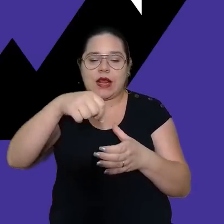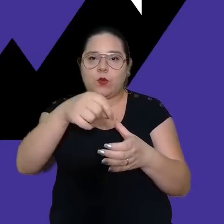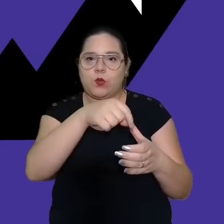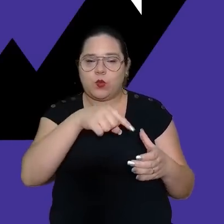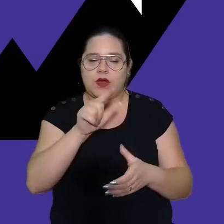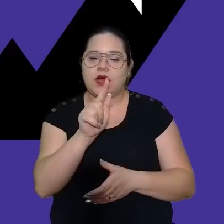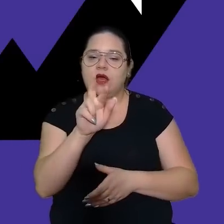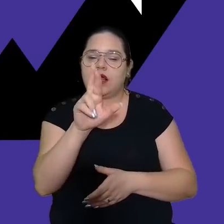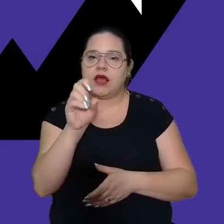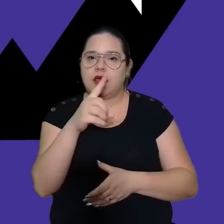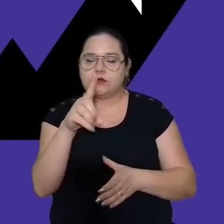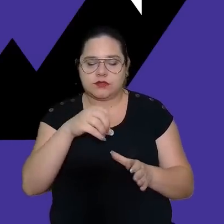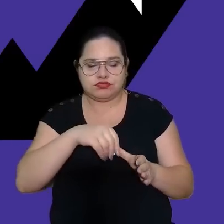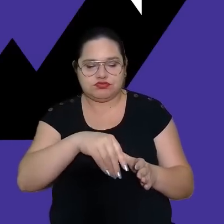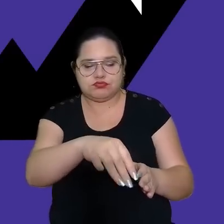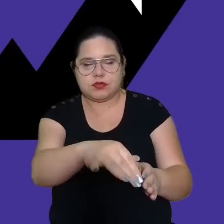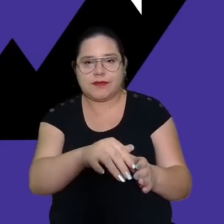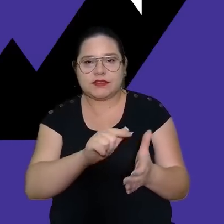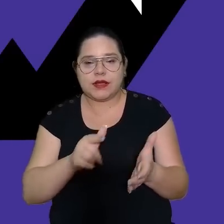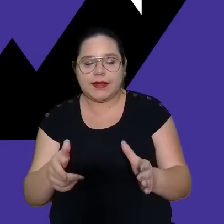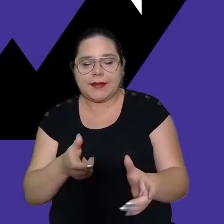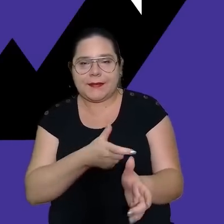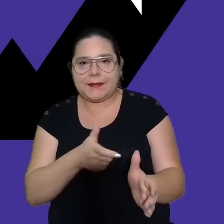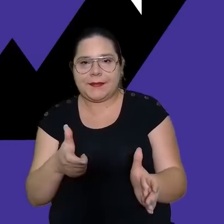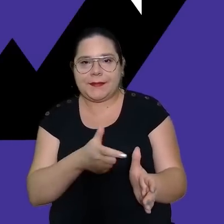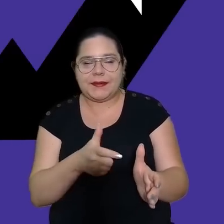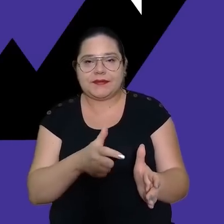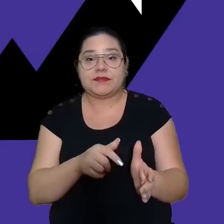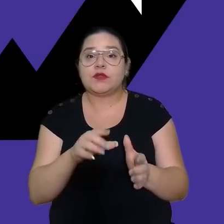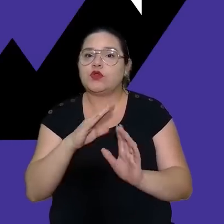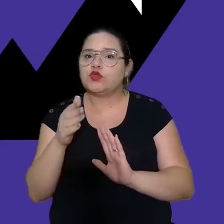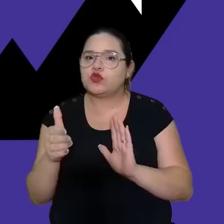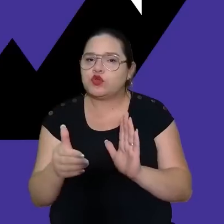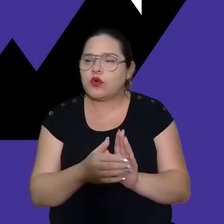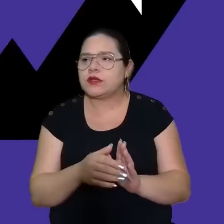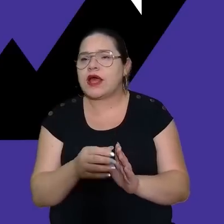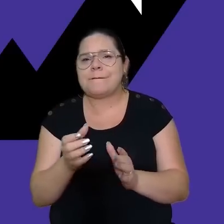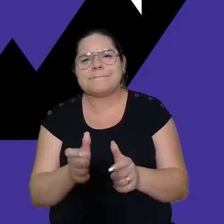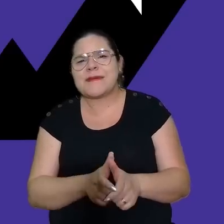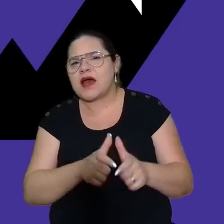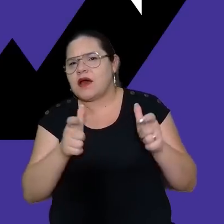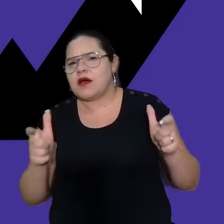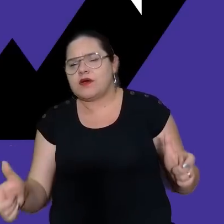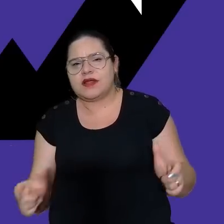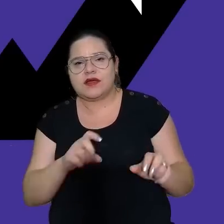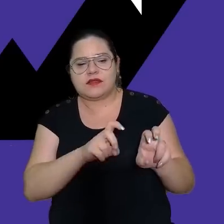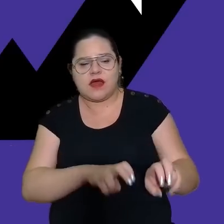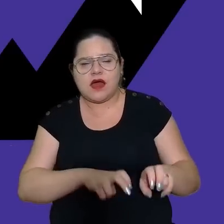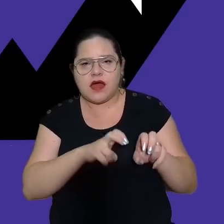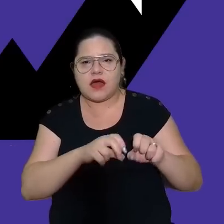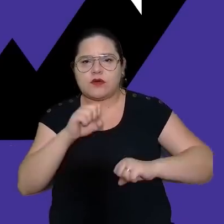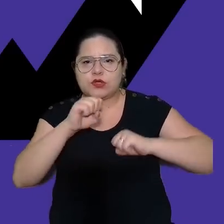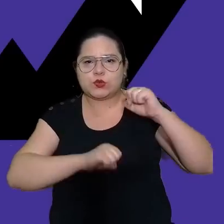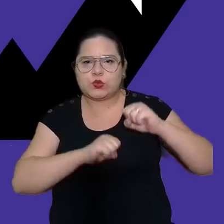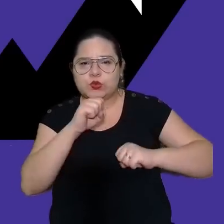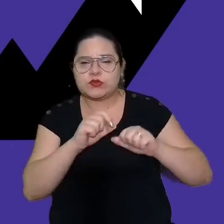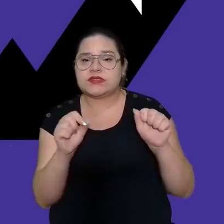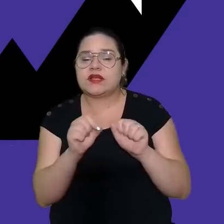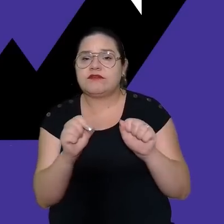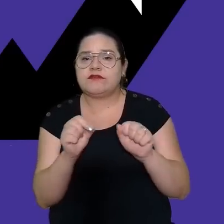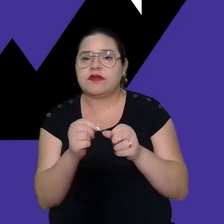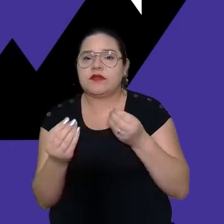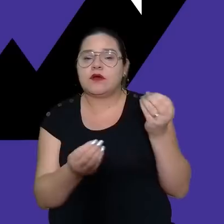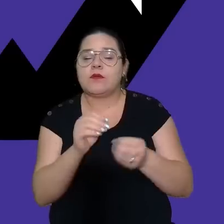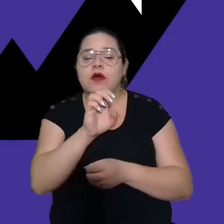de muitas das agroindústrias, ou quase todas as agroindústrias no Brasil, é feita com eucalipto,